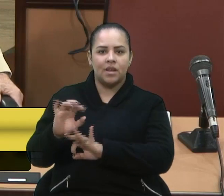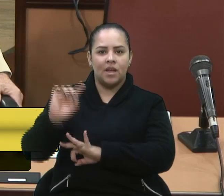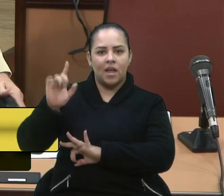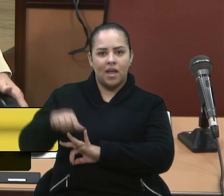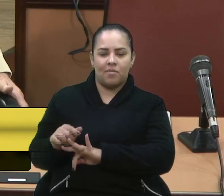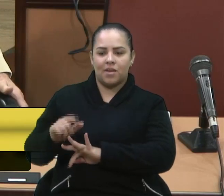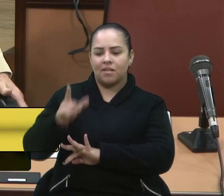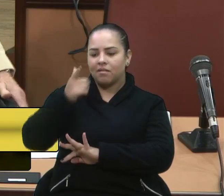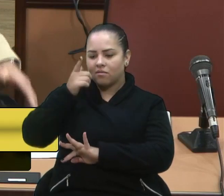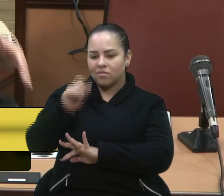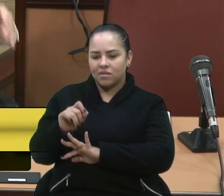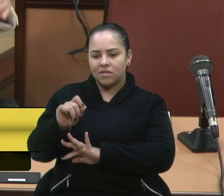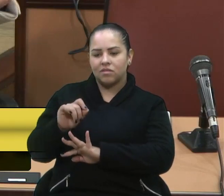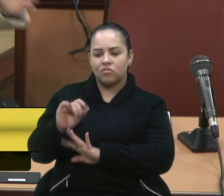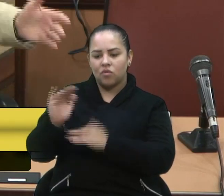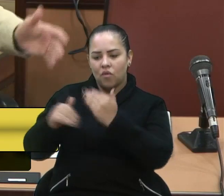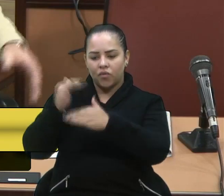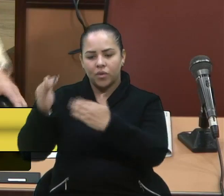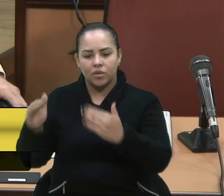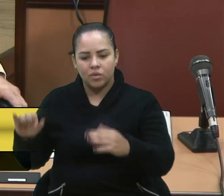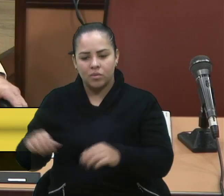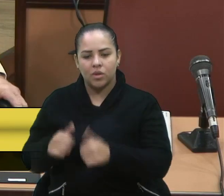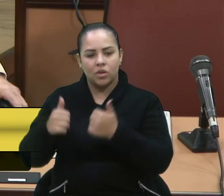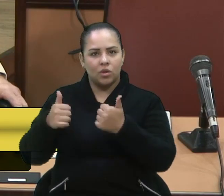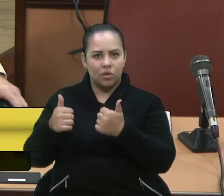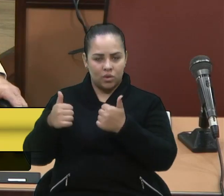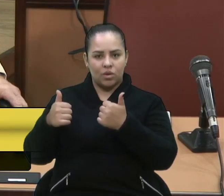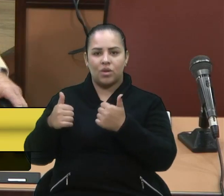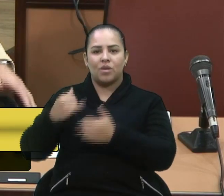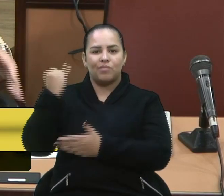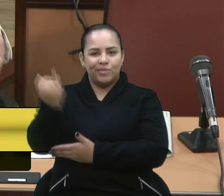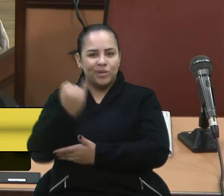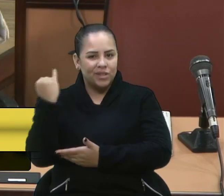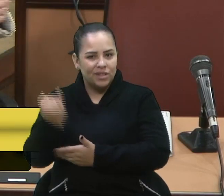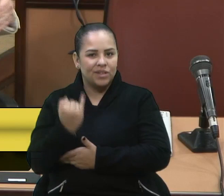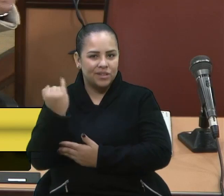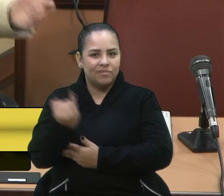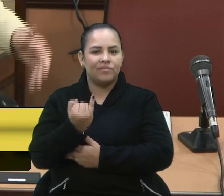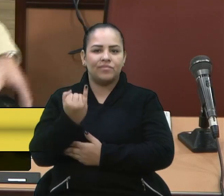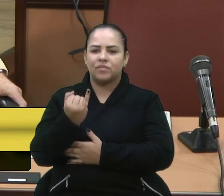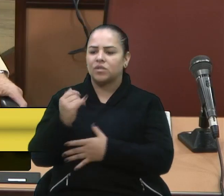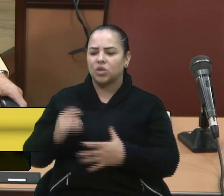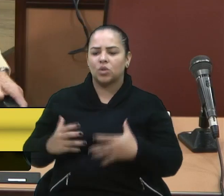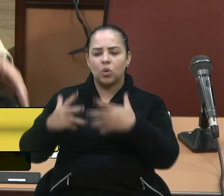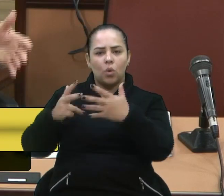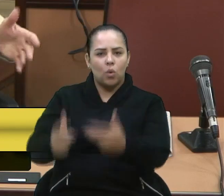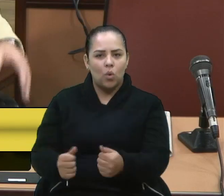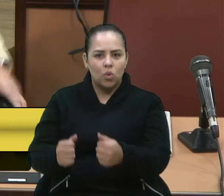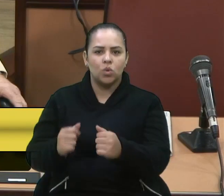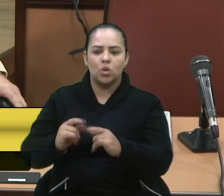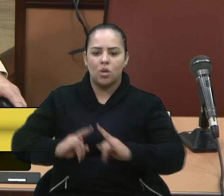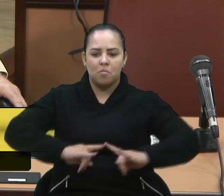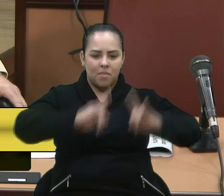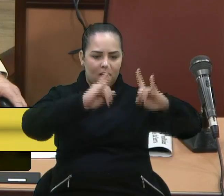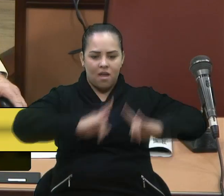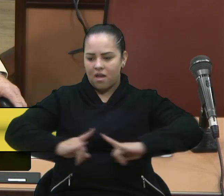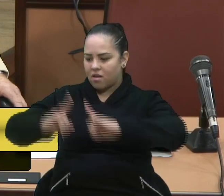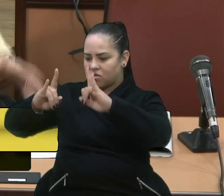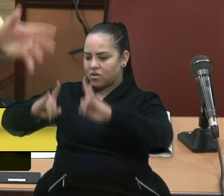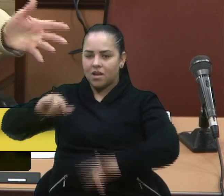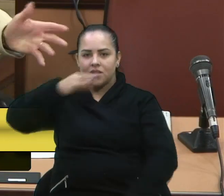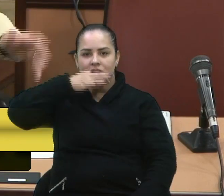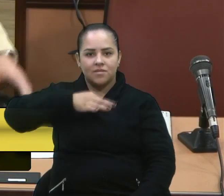muito grande ou necessário de todos os patrimônios tombados.